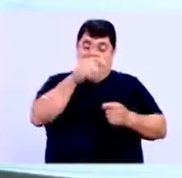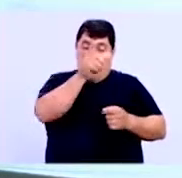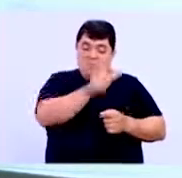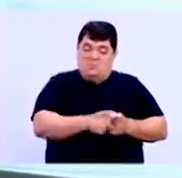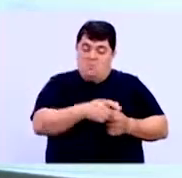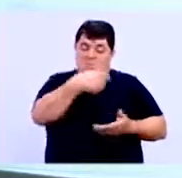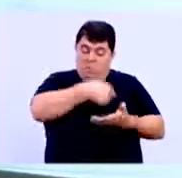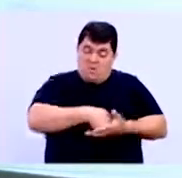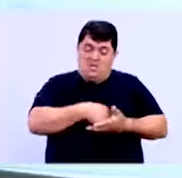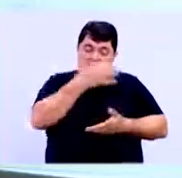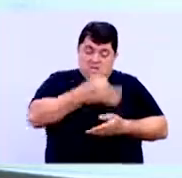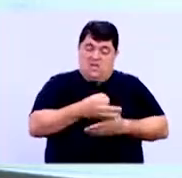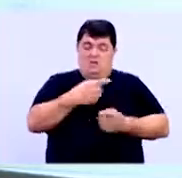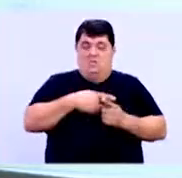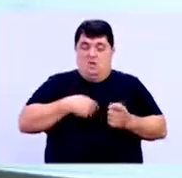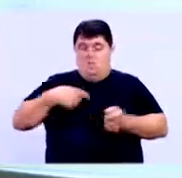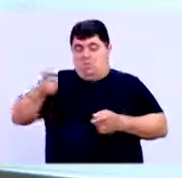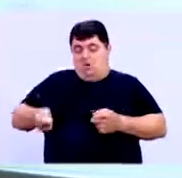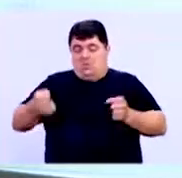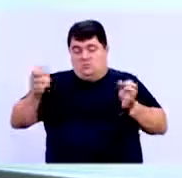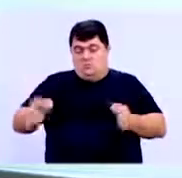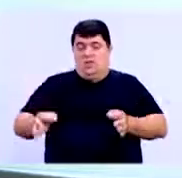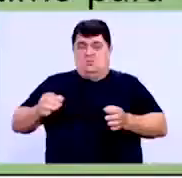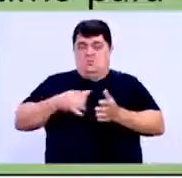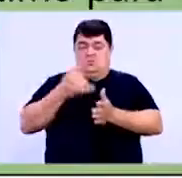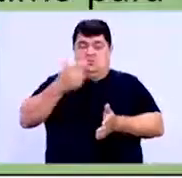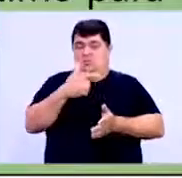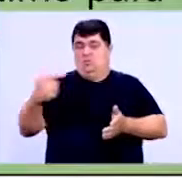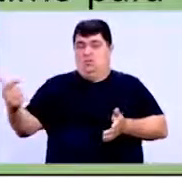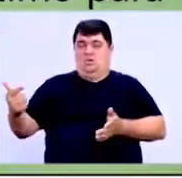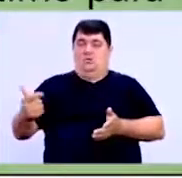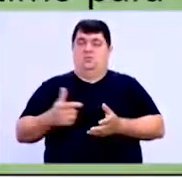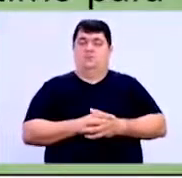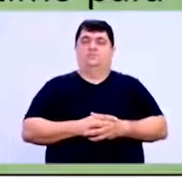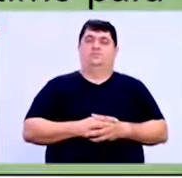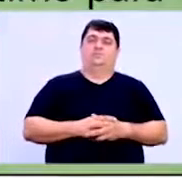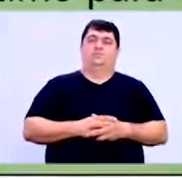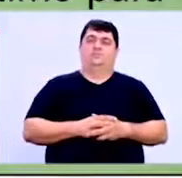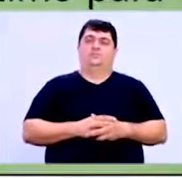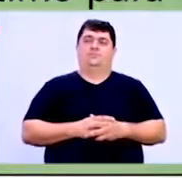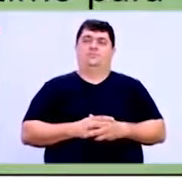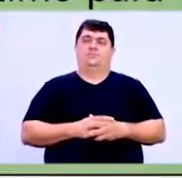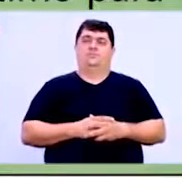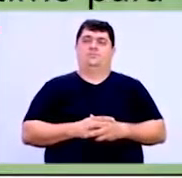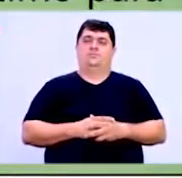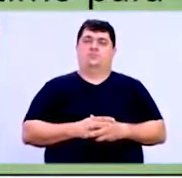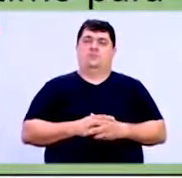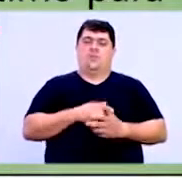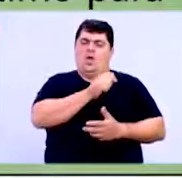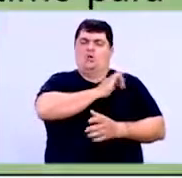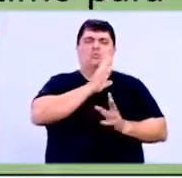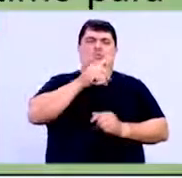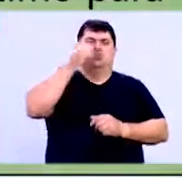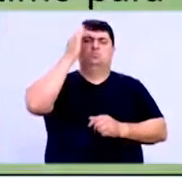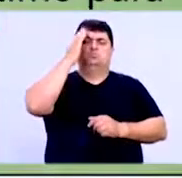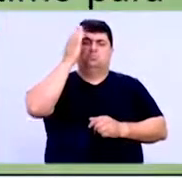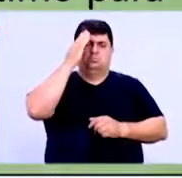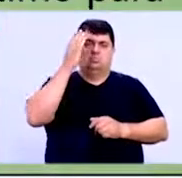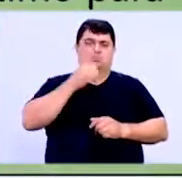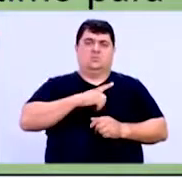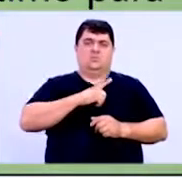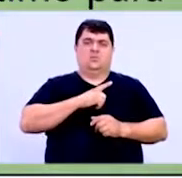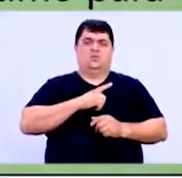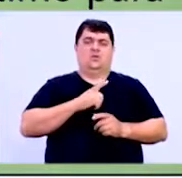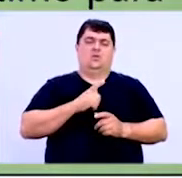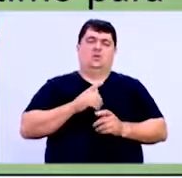paga de juros para o banco. Tudo bem, professora? Acho que os alunos estão entendendo, né? A gente vai ter aí um